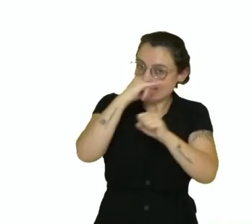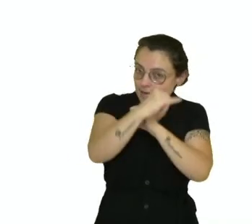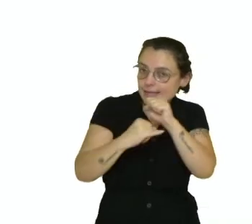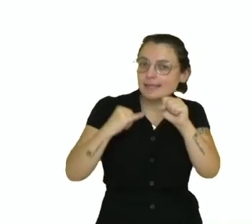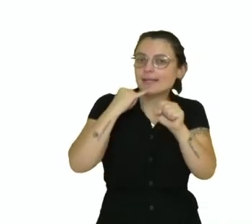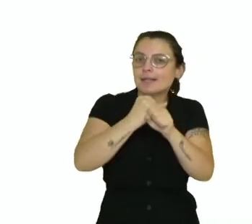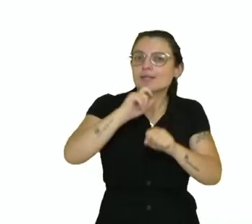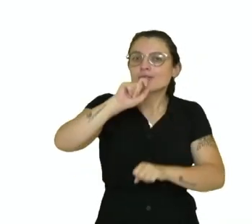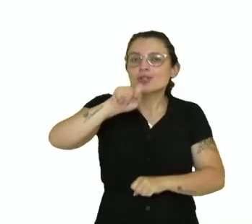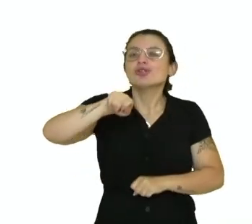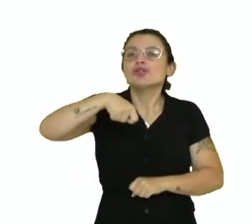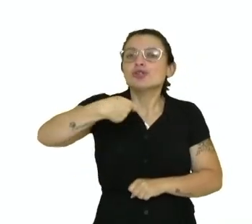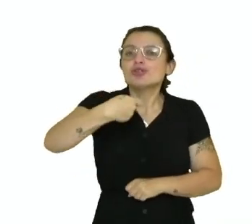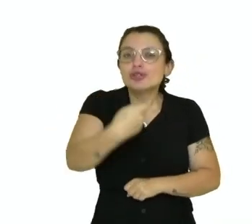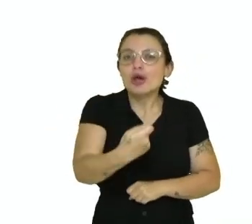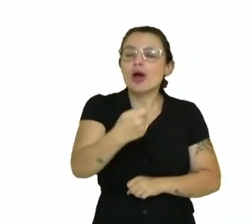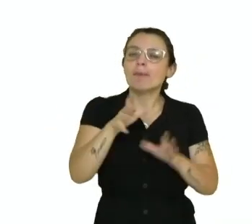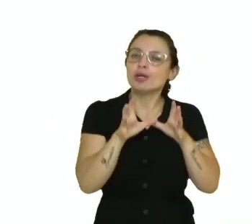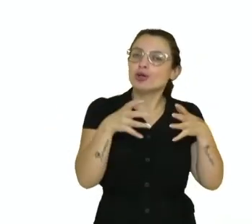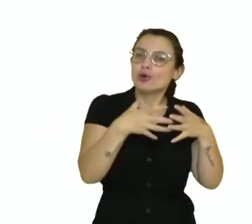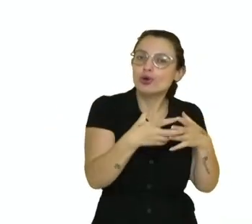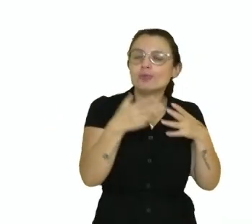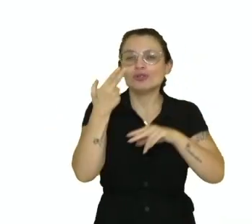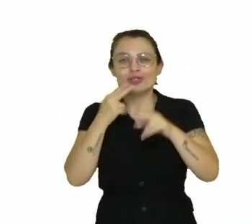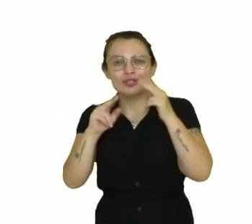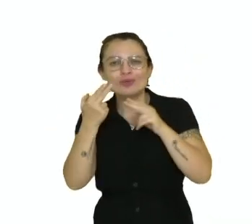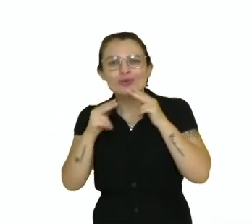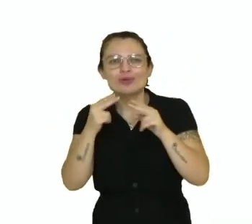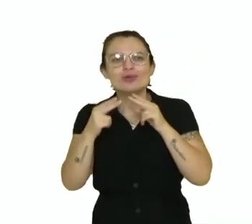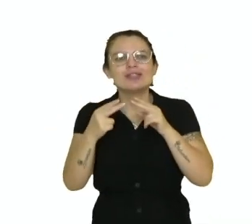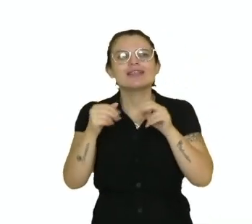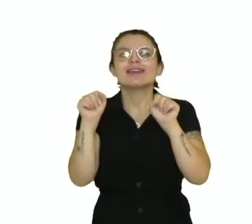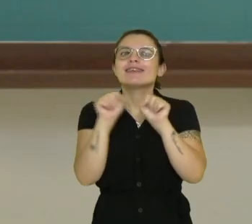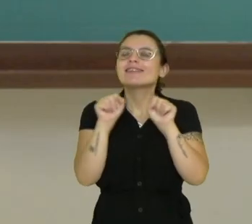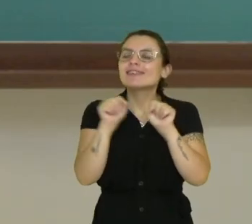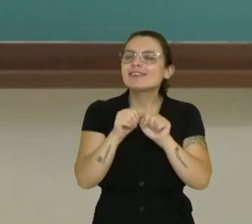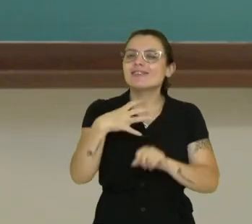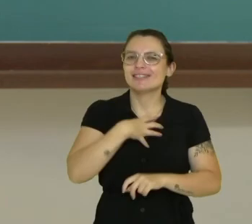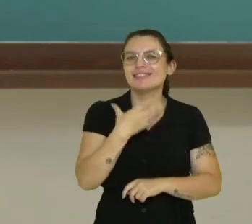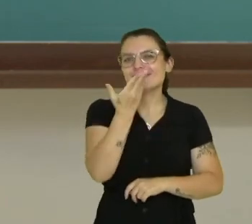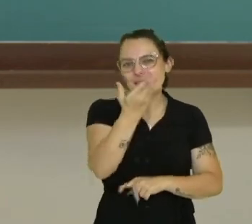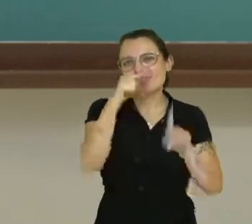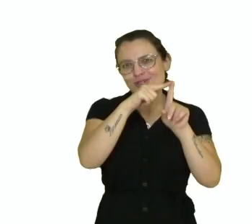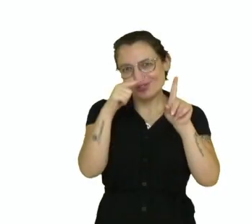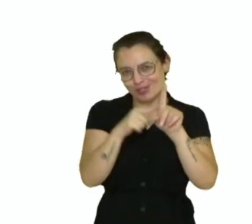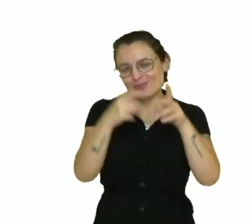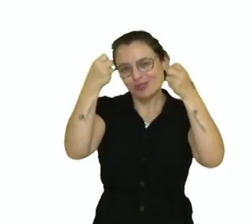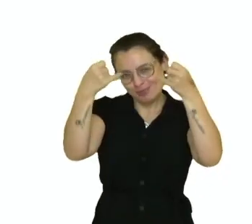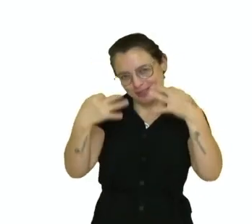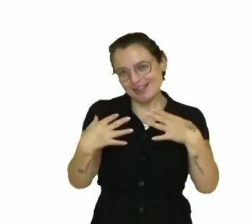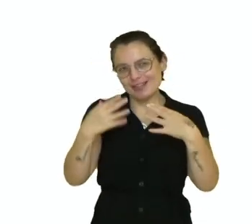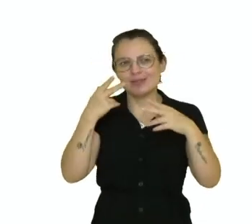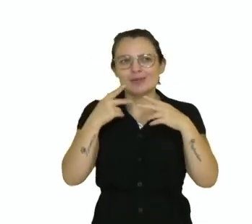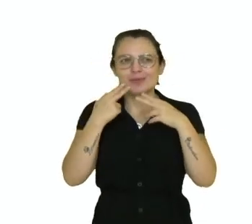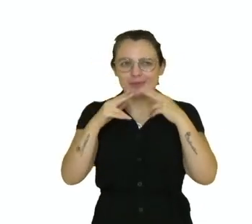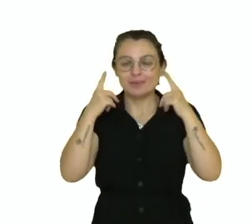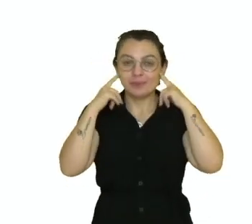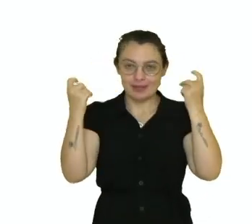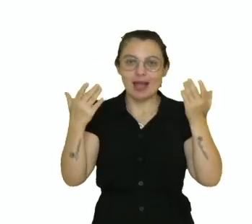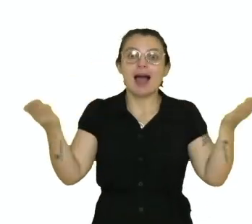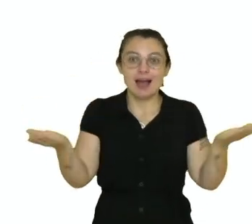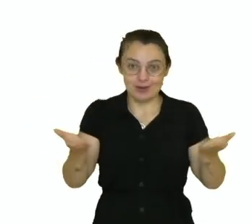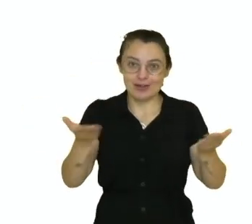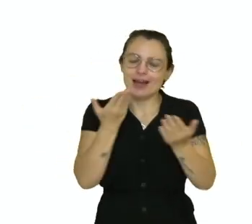orquestras que utilizem tipos de instrumentos que vimos nessa aula e apreciar sua sonoridade. Nessa aula, então, nós